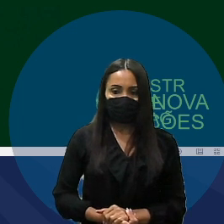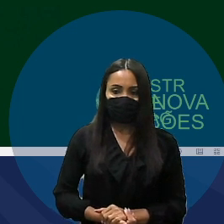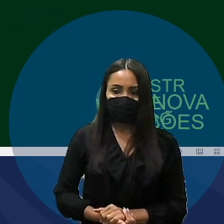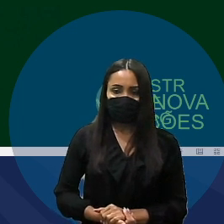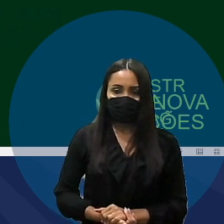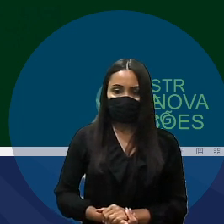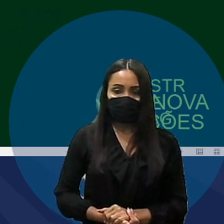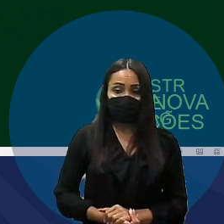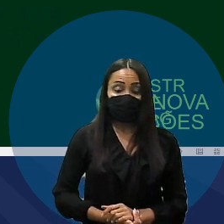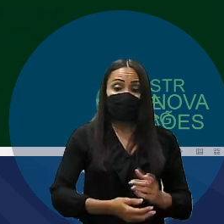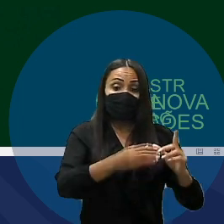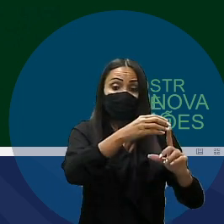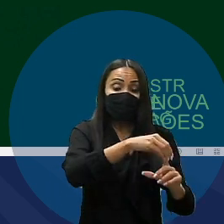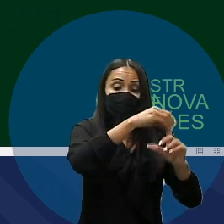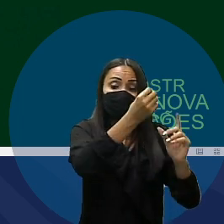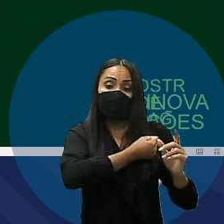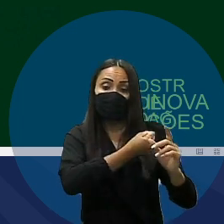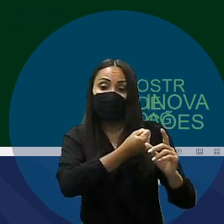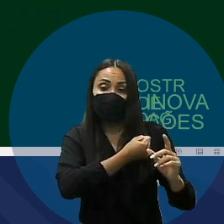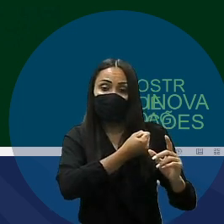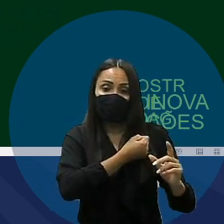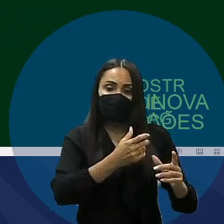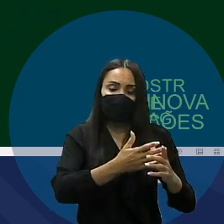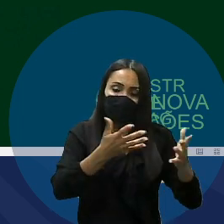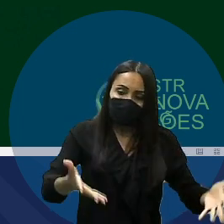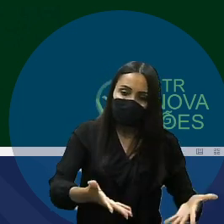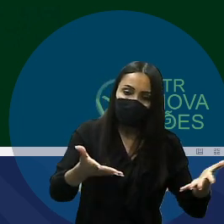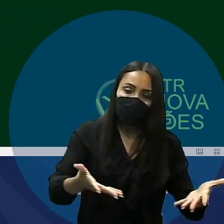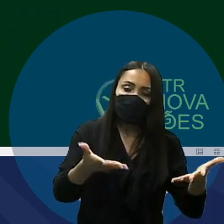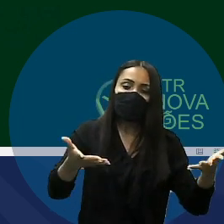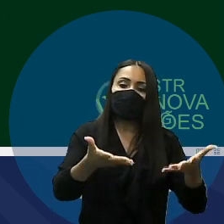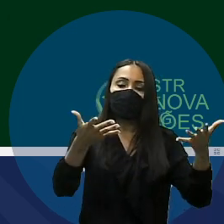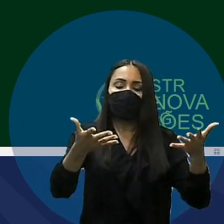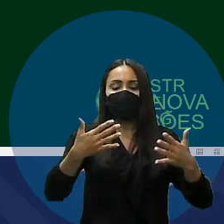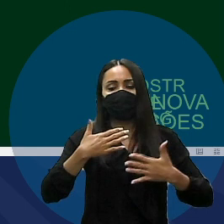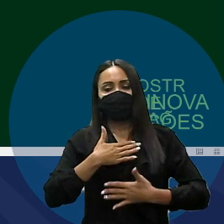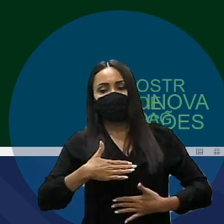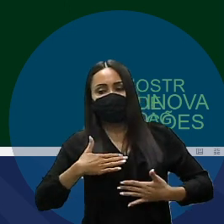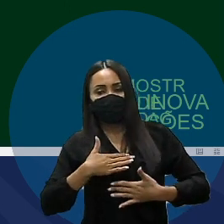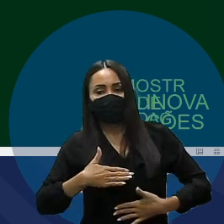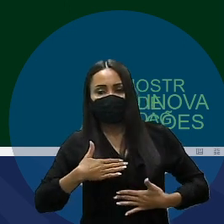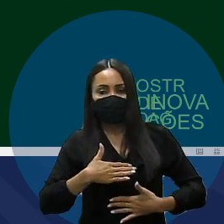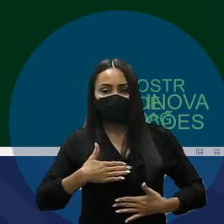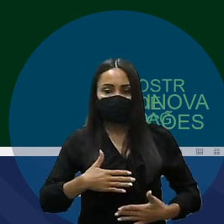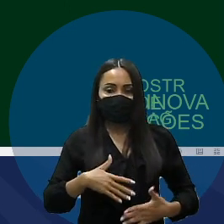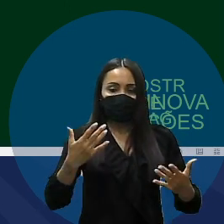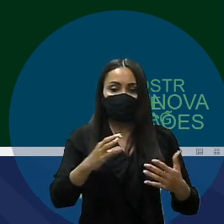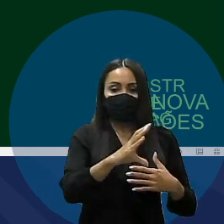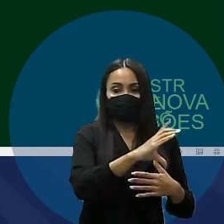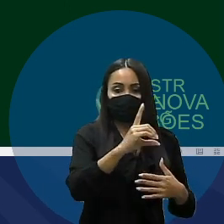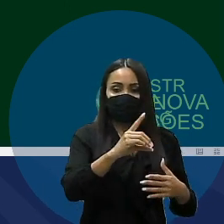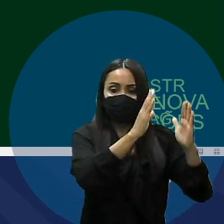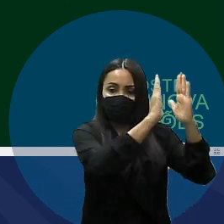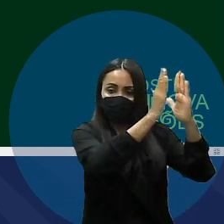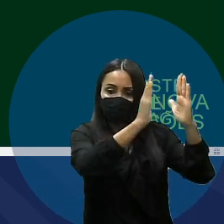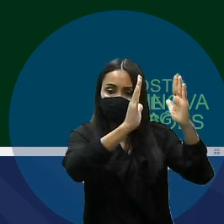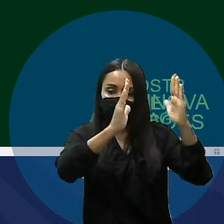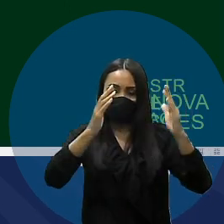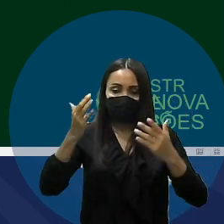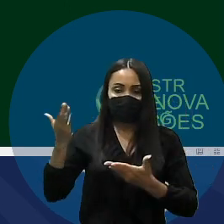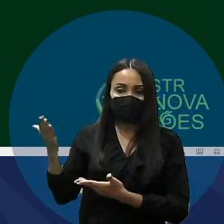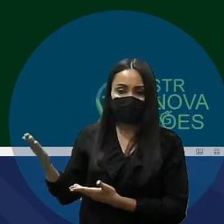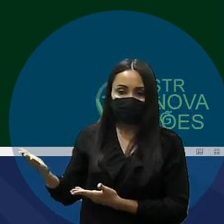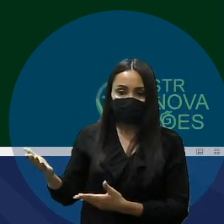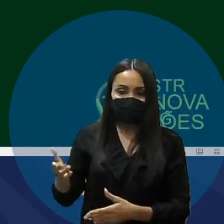principal número aí, que é o que me motivou, me deixou muito feliz, é quando a gente assumiu a coordenação da biblioteca, o número de empréstimos de